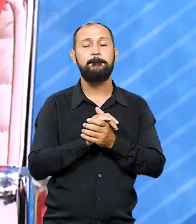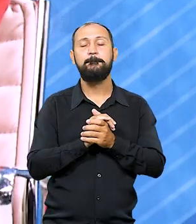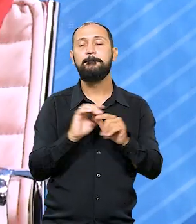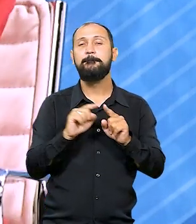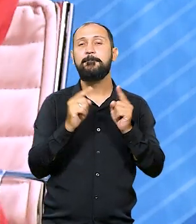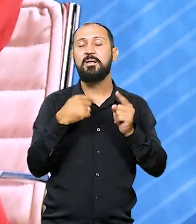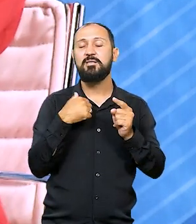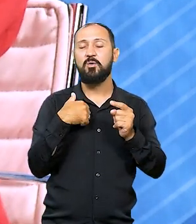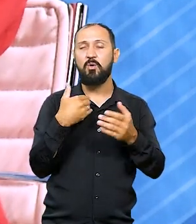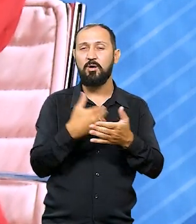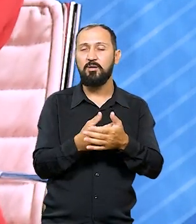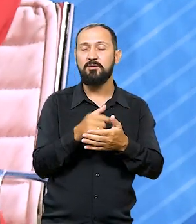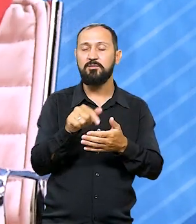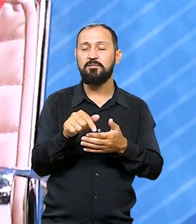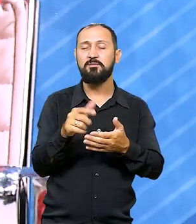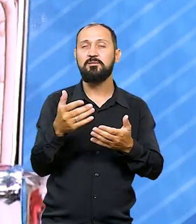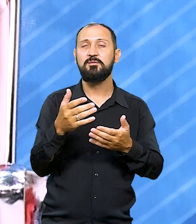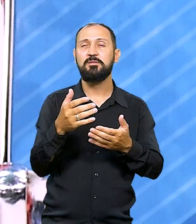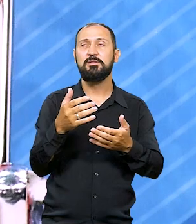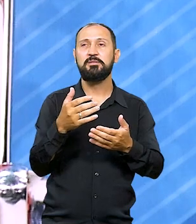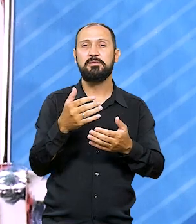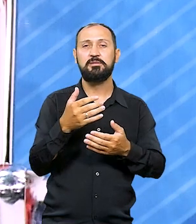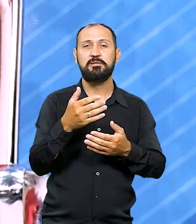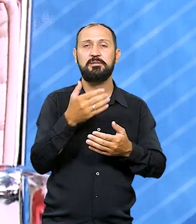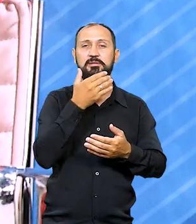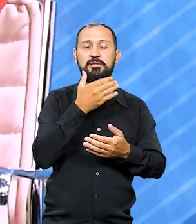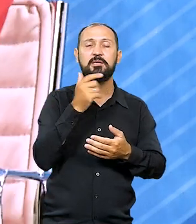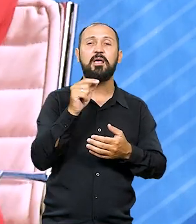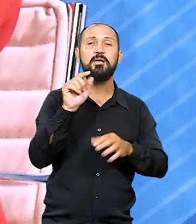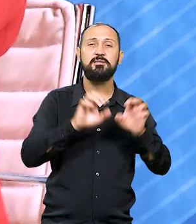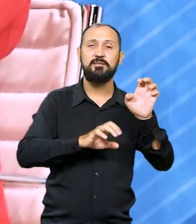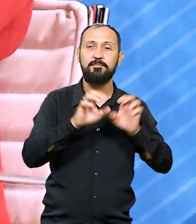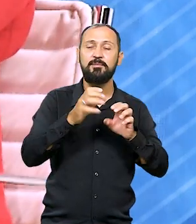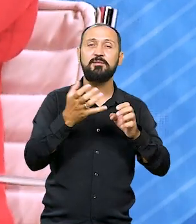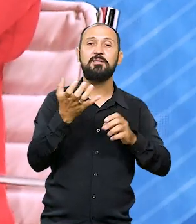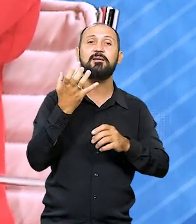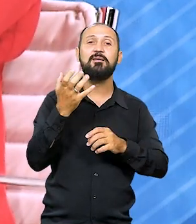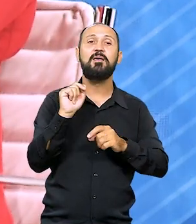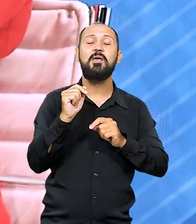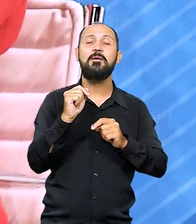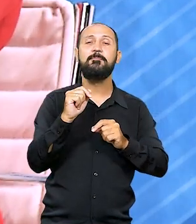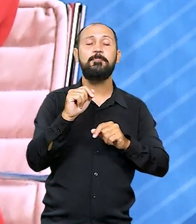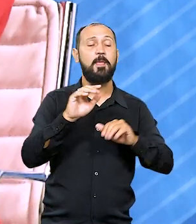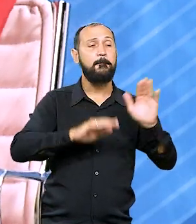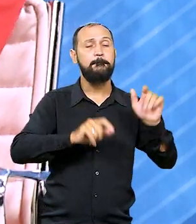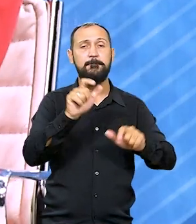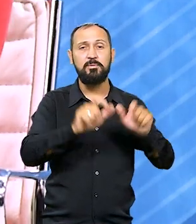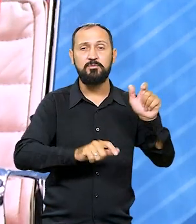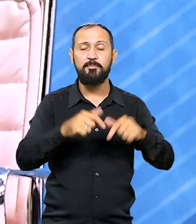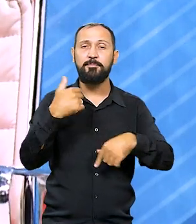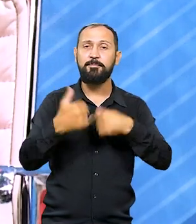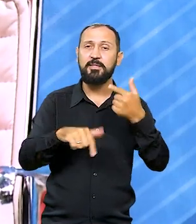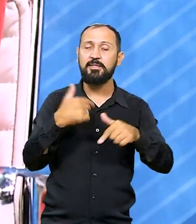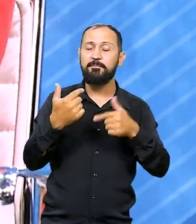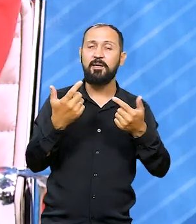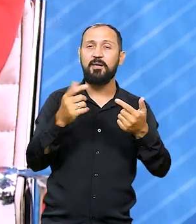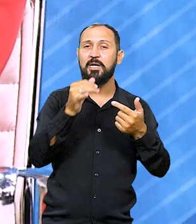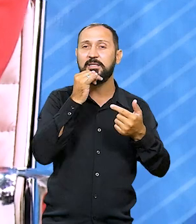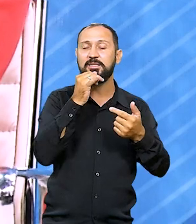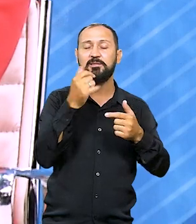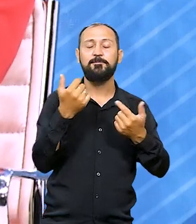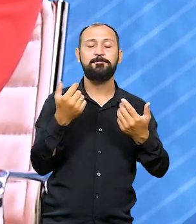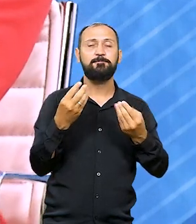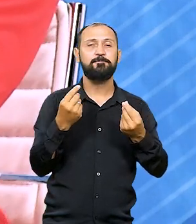13º salário, mas também em final de ano é o momento em que as empresas procuram muitas pessoas